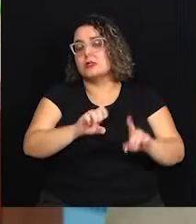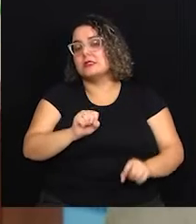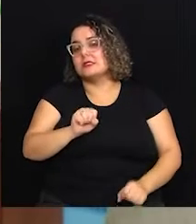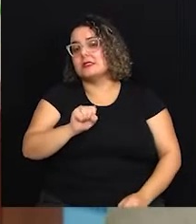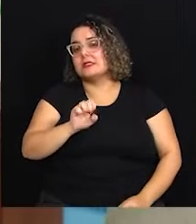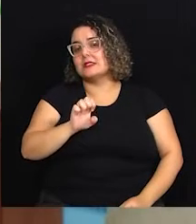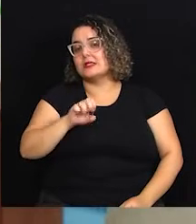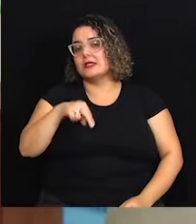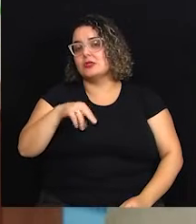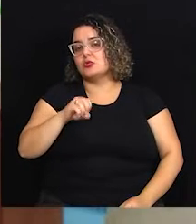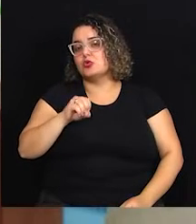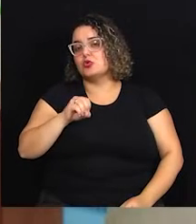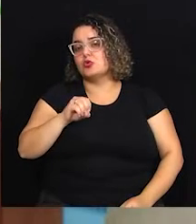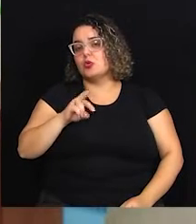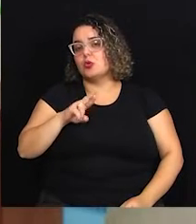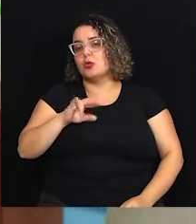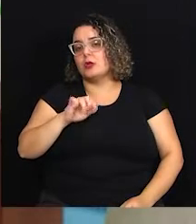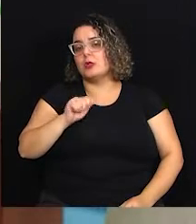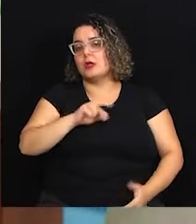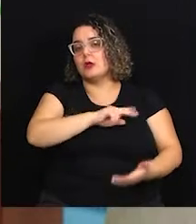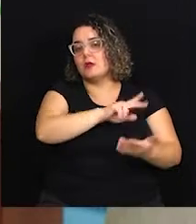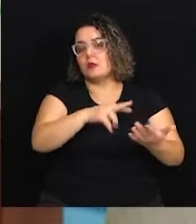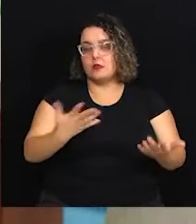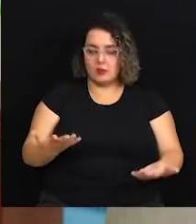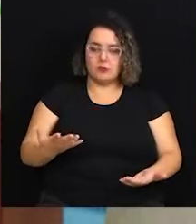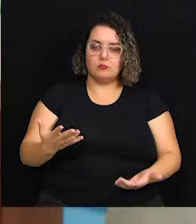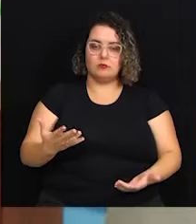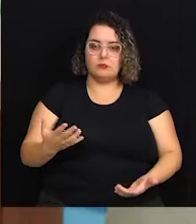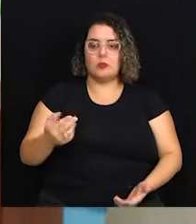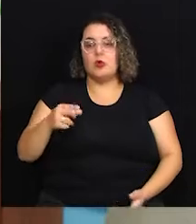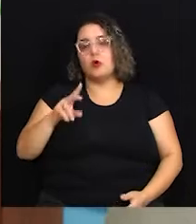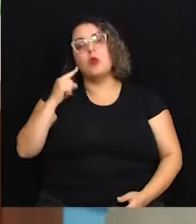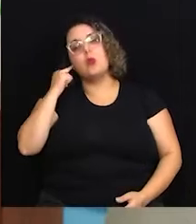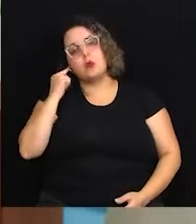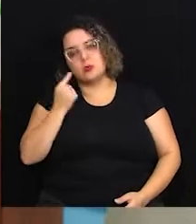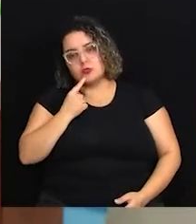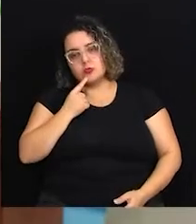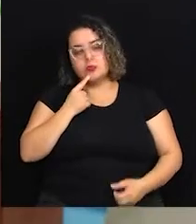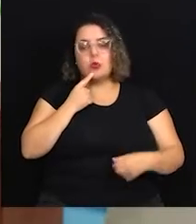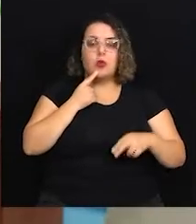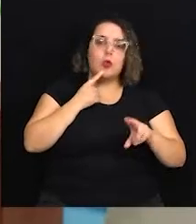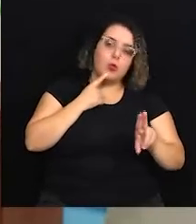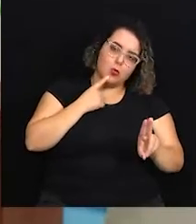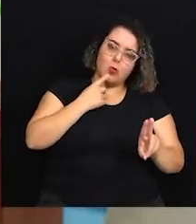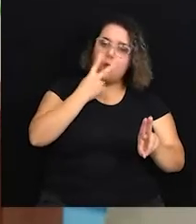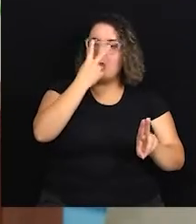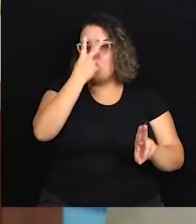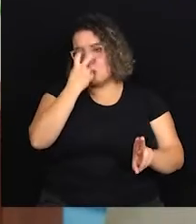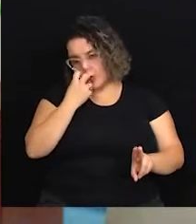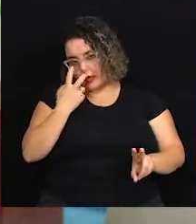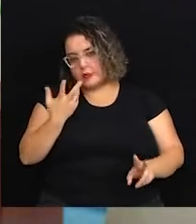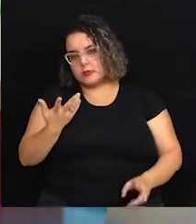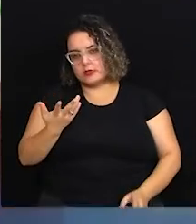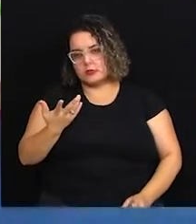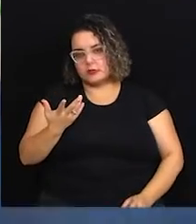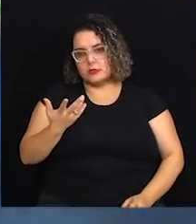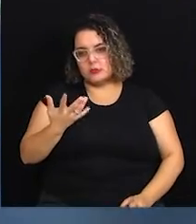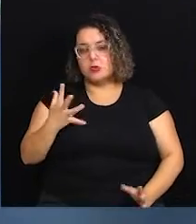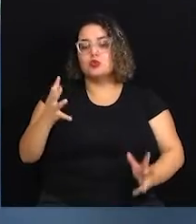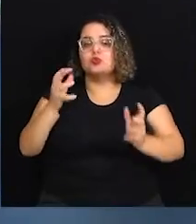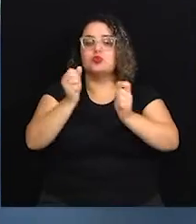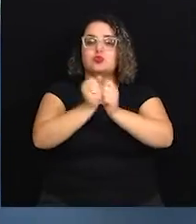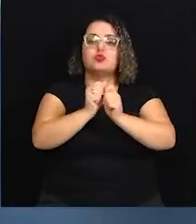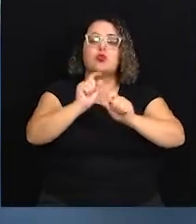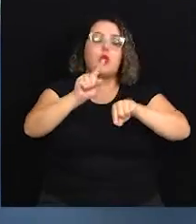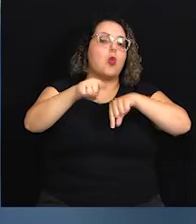uma deficiência sensorial, que seria ou a surdez ou a deficiência visual,